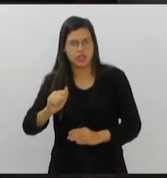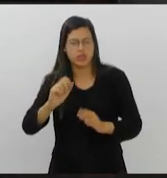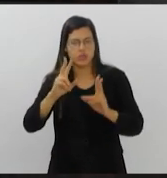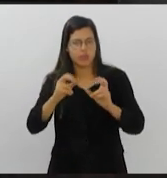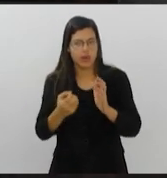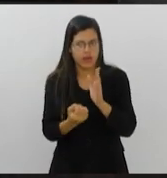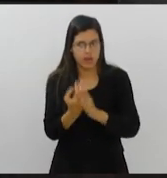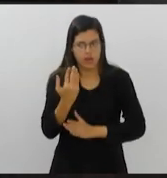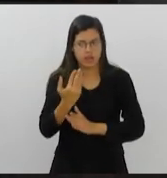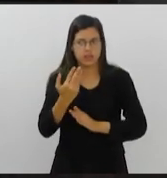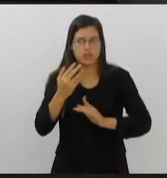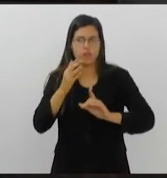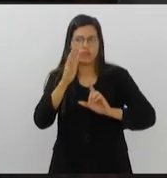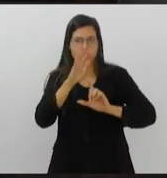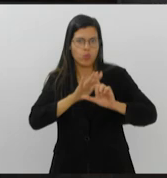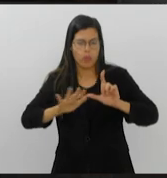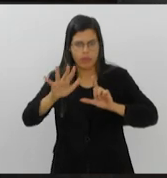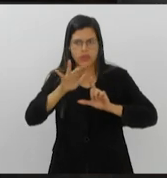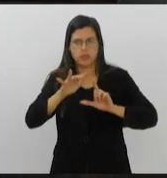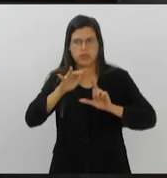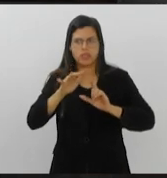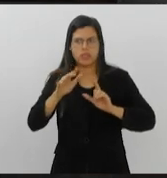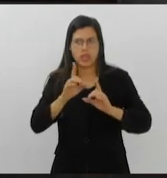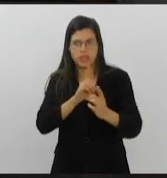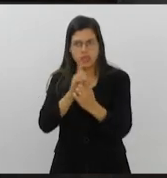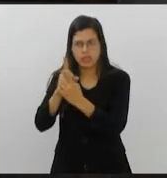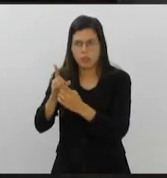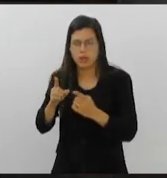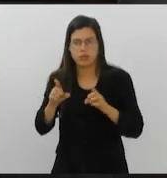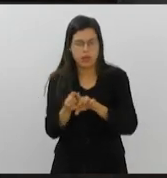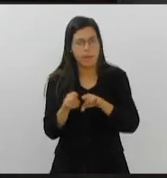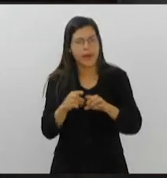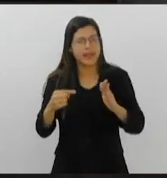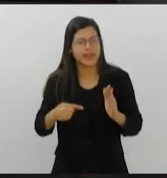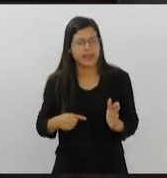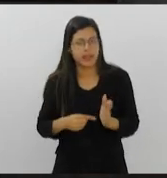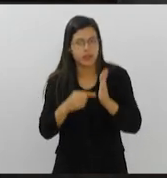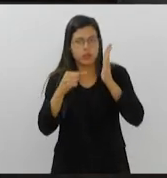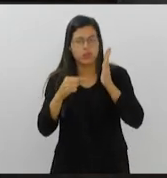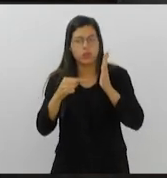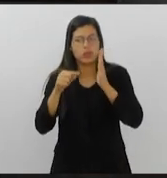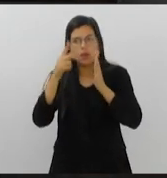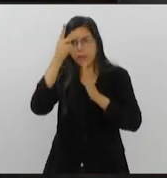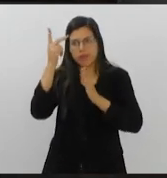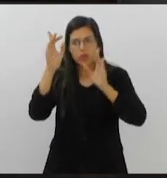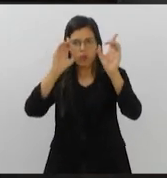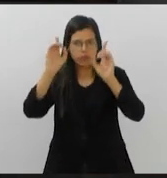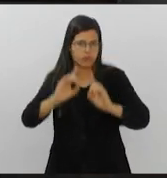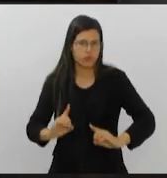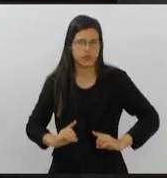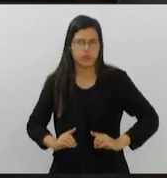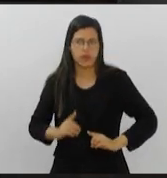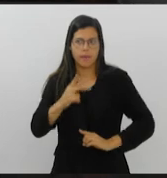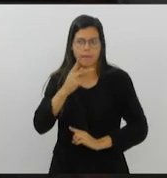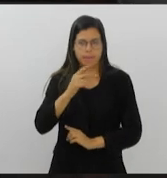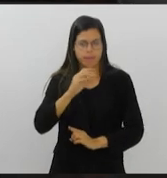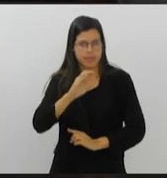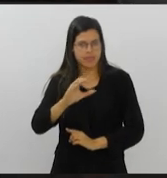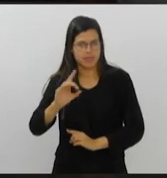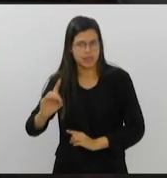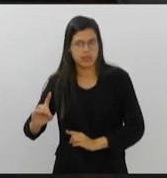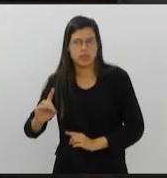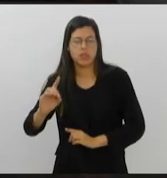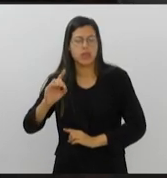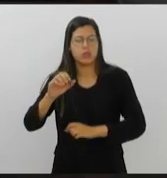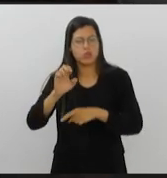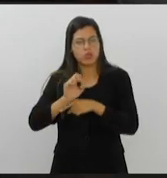de um portal de atendimento, comunicação e recepção de denúncias para atender as pessoas com deficiência, PCD, no âmbito do Estado